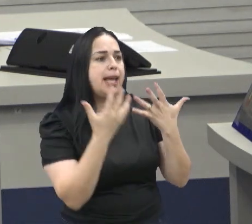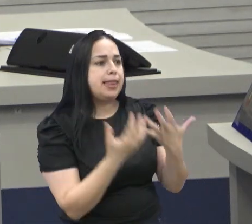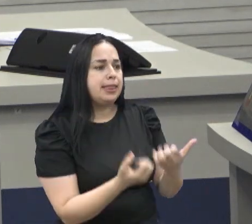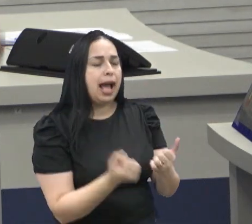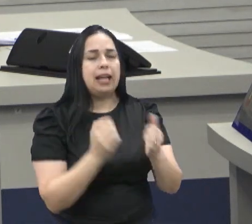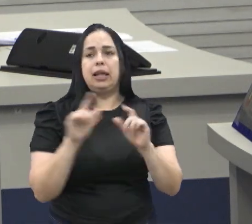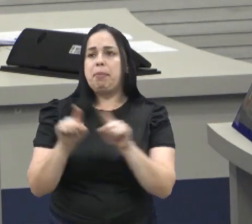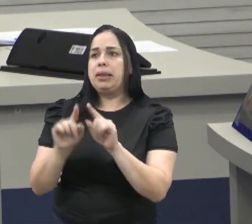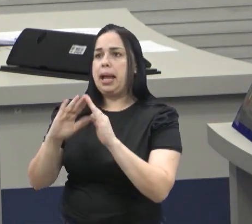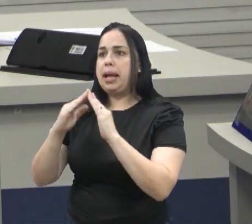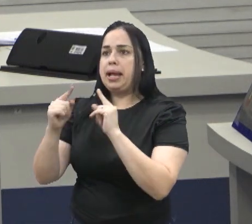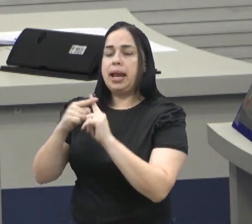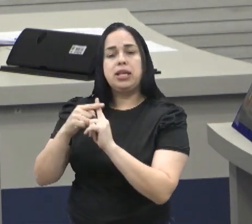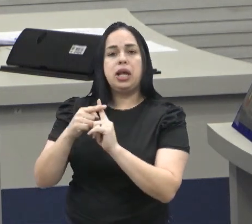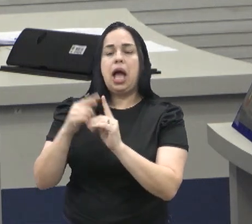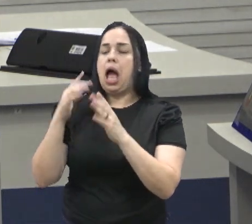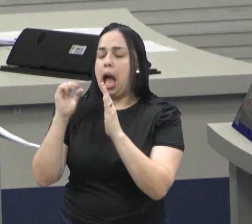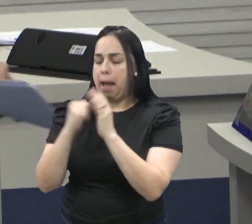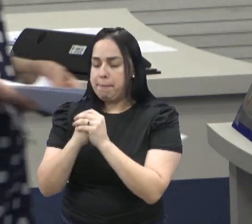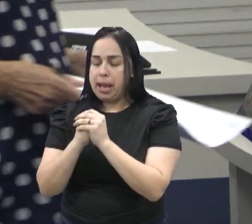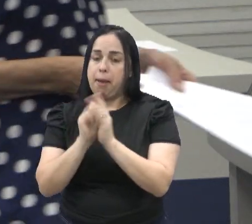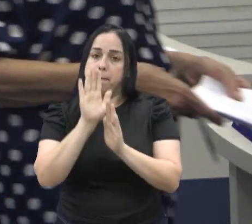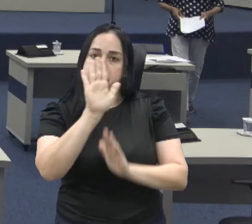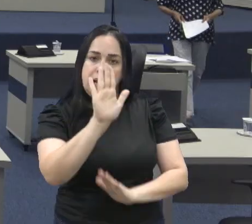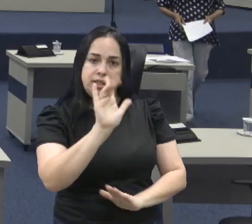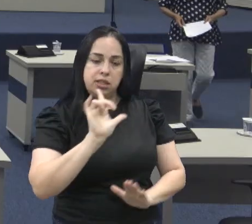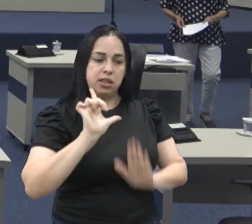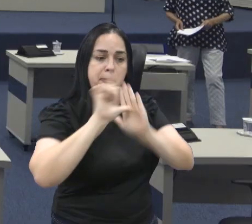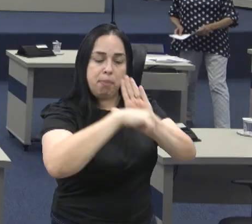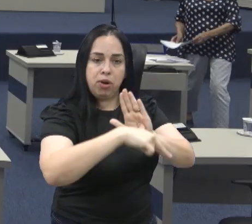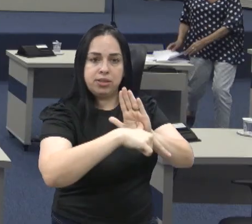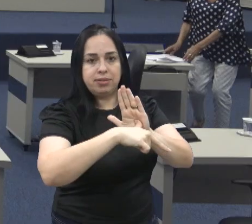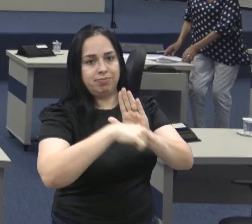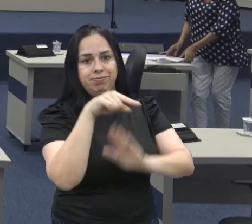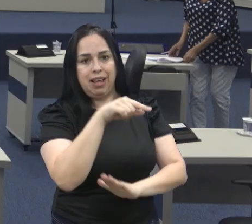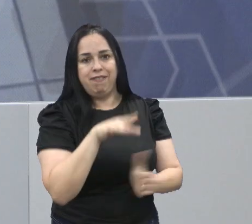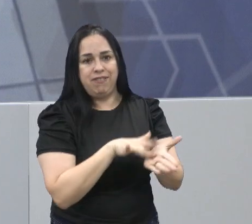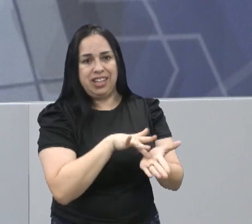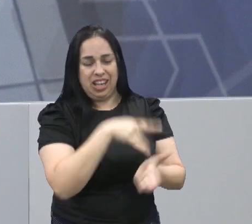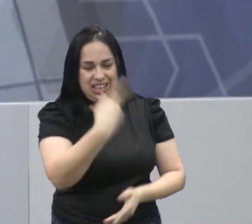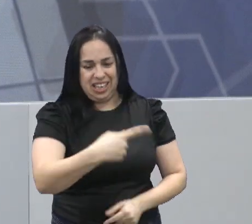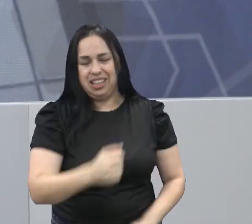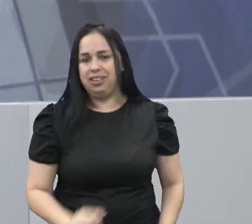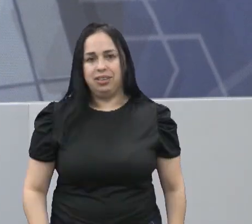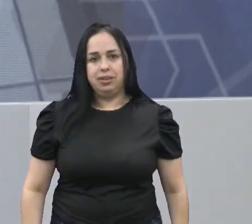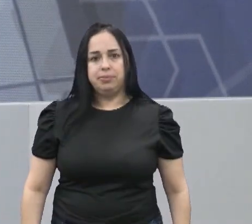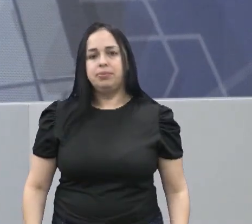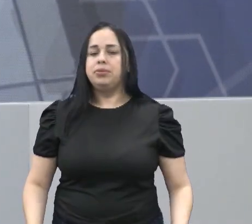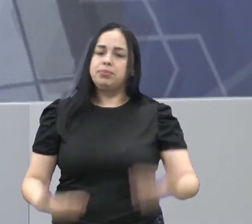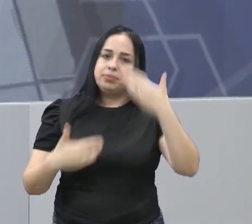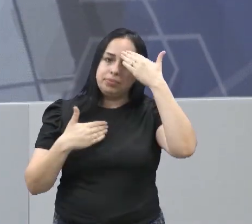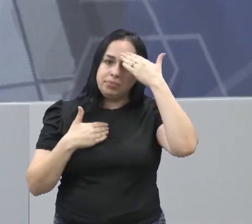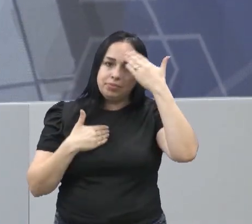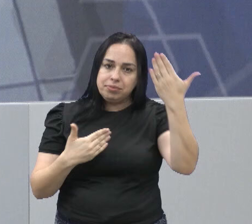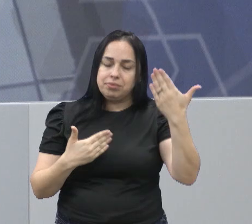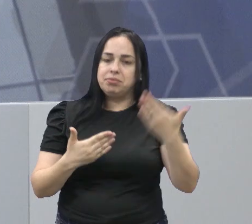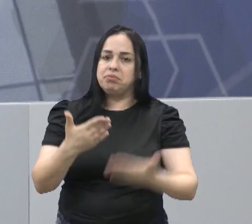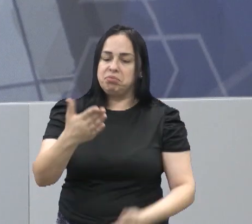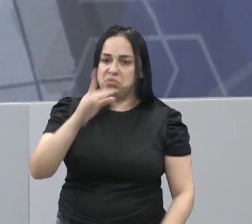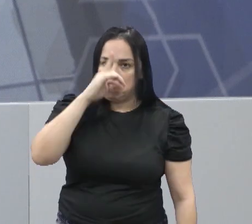igreja e dar a mão para o diabo. Muito obrigado, vereadora Dulce Rita. A revolta da